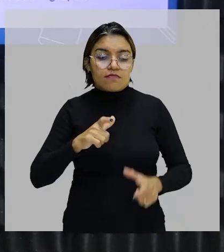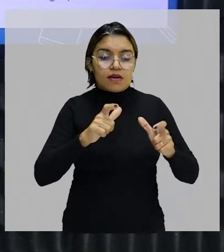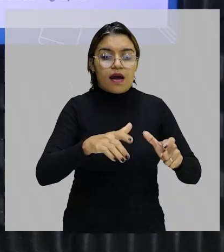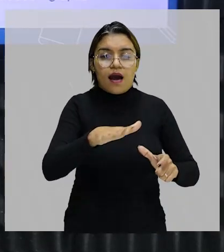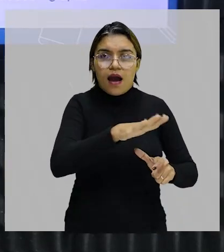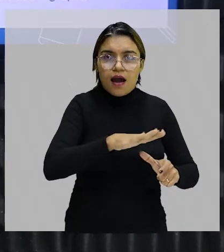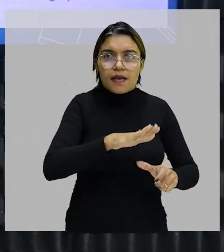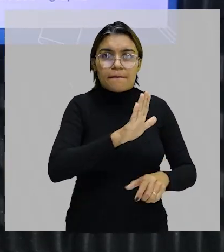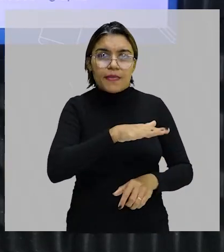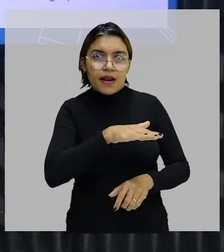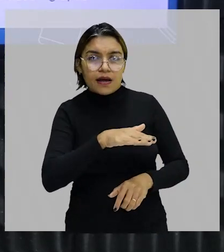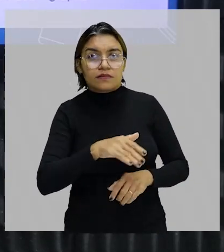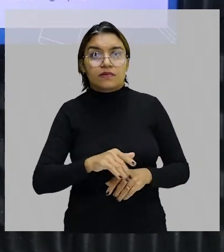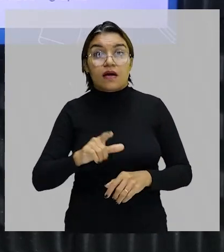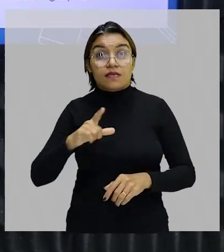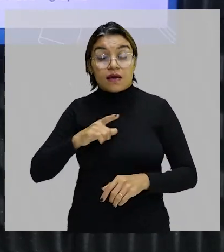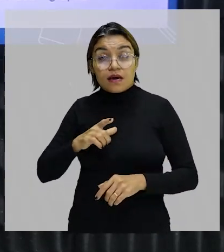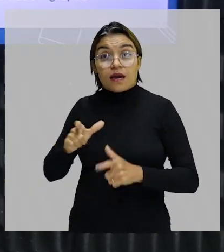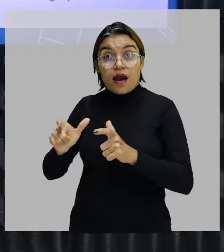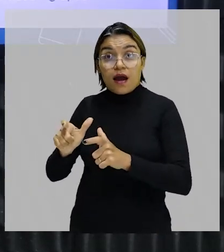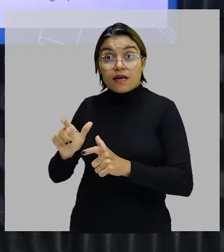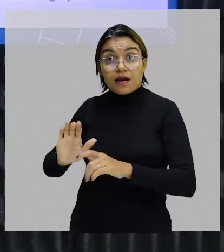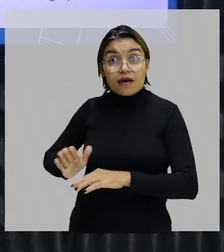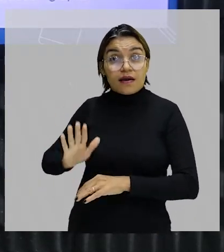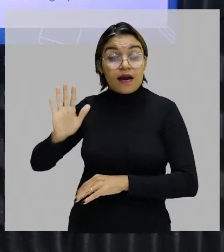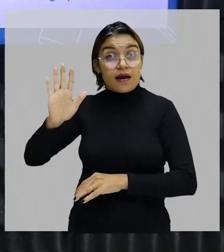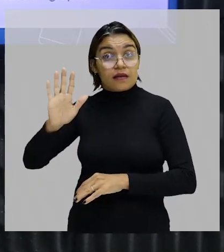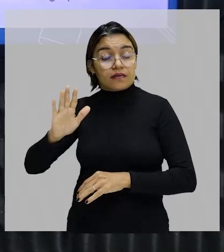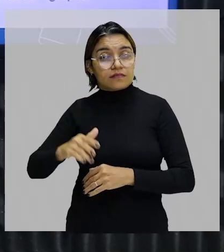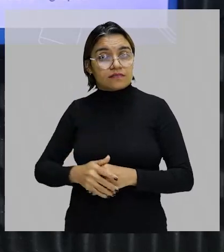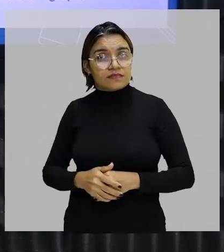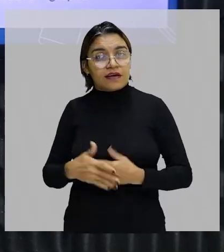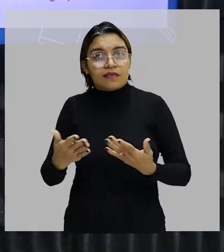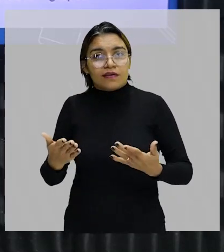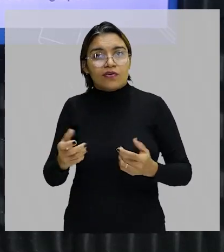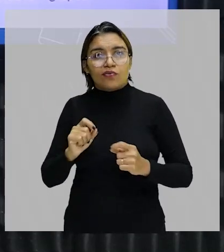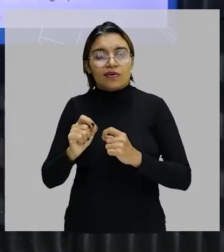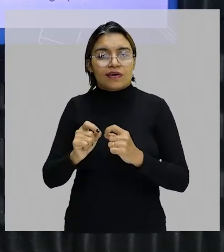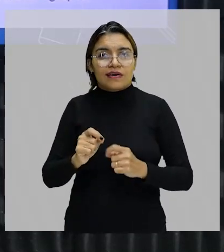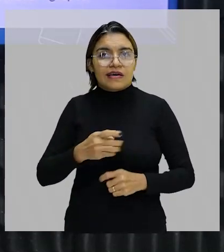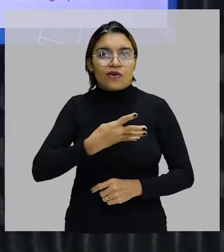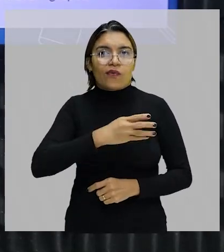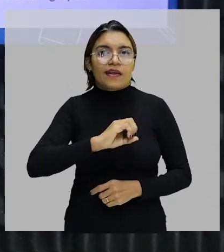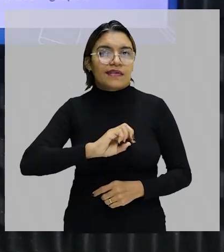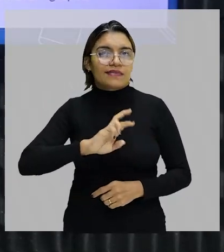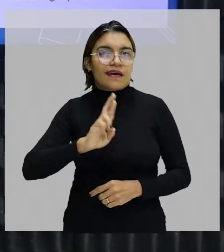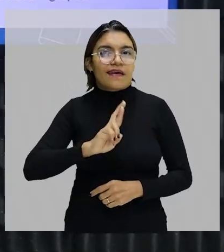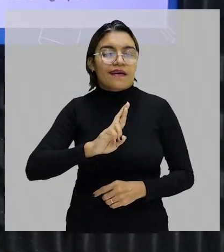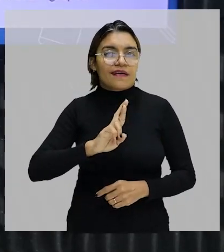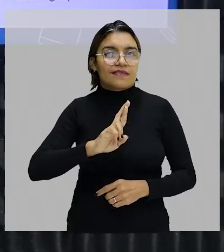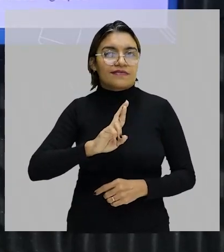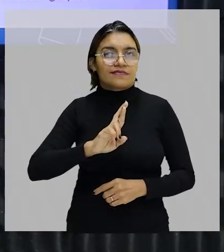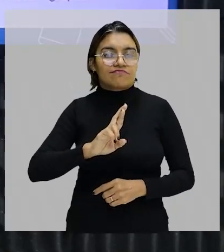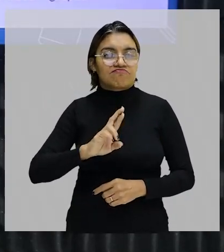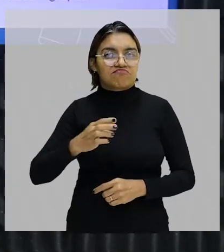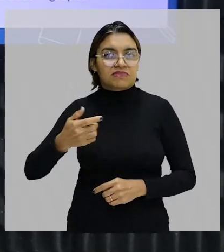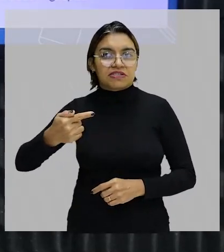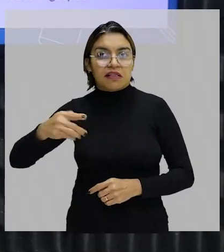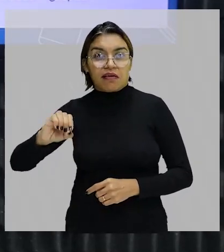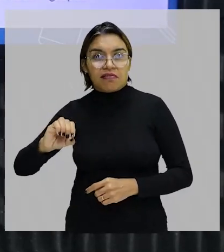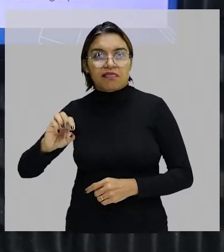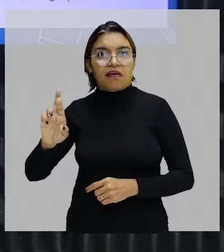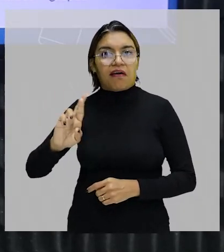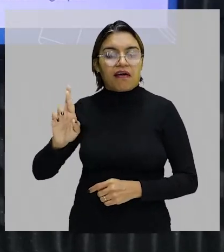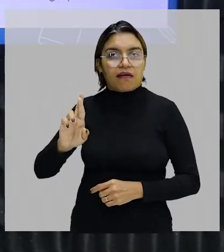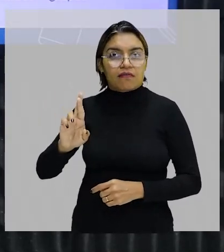Para o trabalhador salariado, é o mesmo caranguejo, então ele fica ali onde é 40. O de 70 vai ficar para quem? Para quem tem maior condição de pagamento. É uma